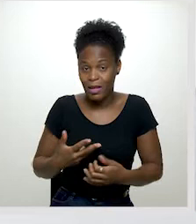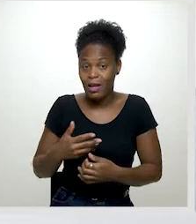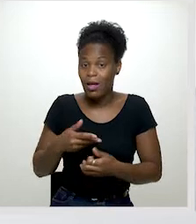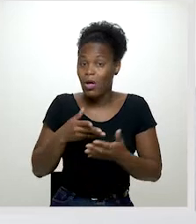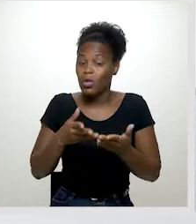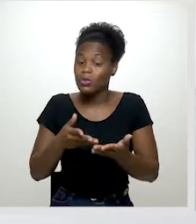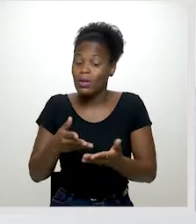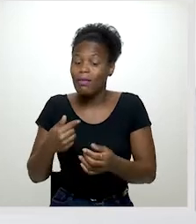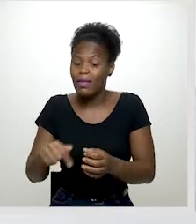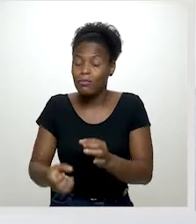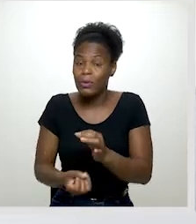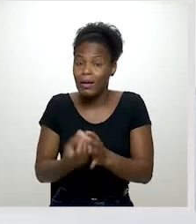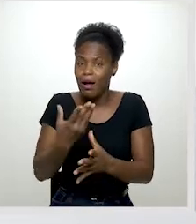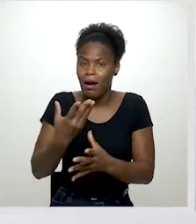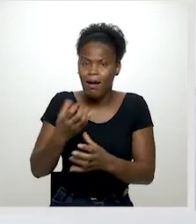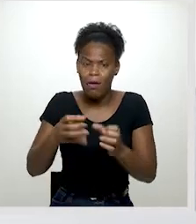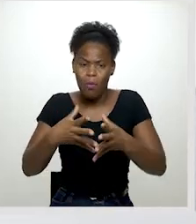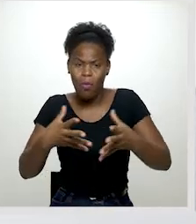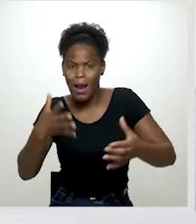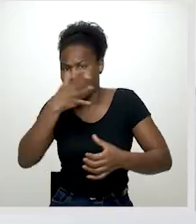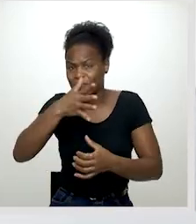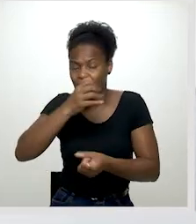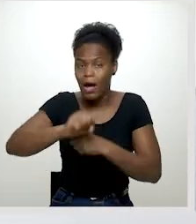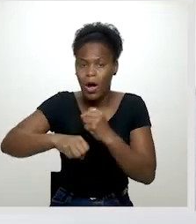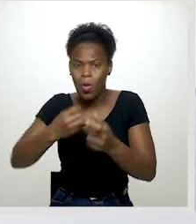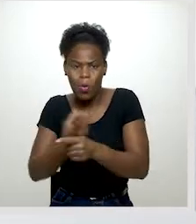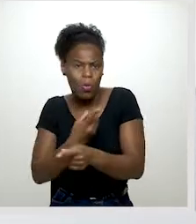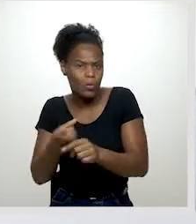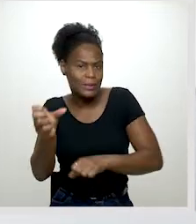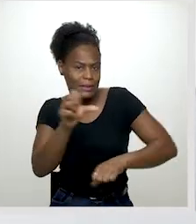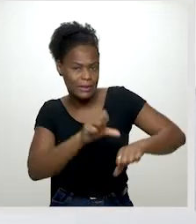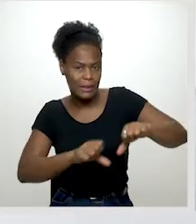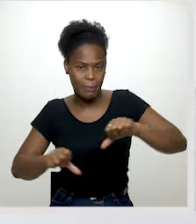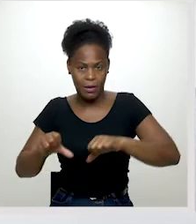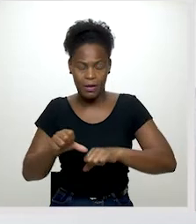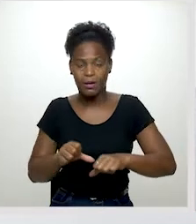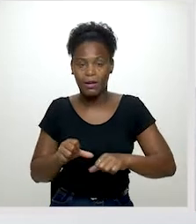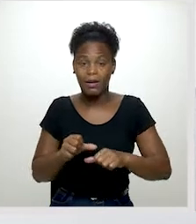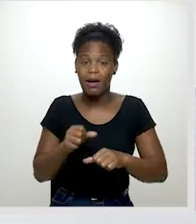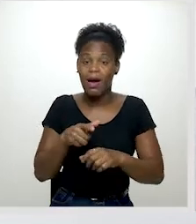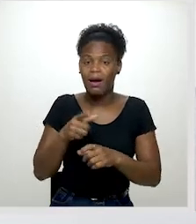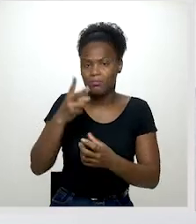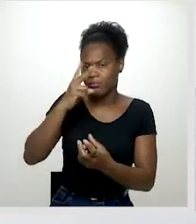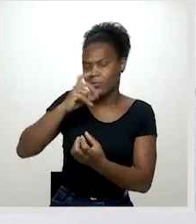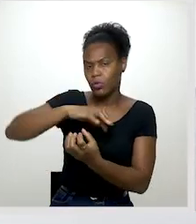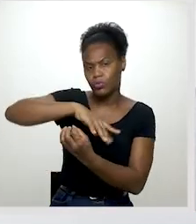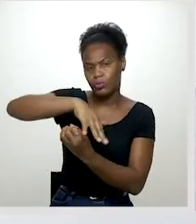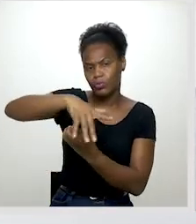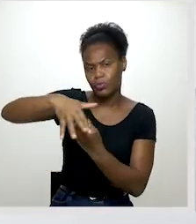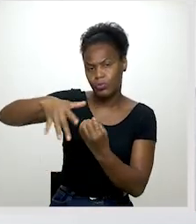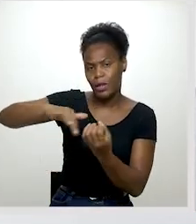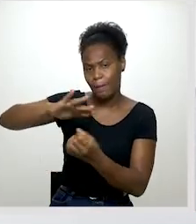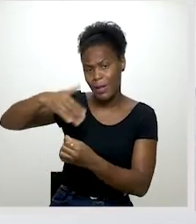intensa atividade ou reações químicas. A atmosfera primitiva seria